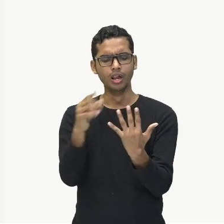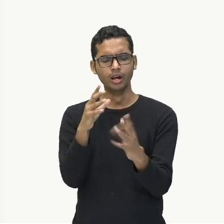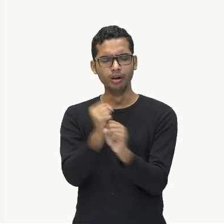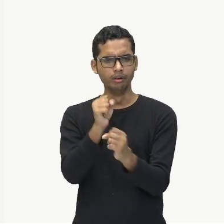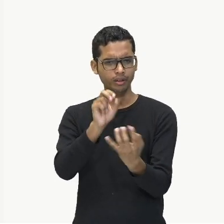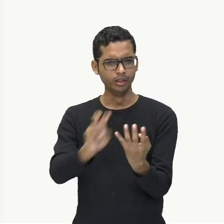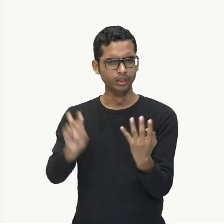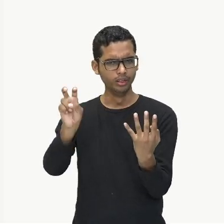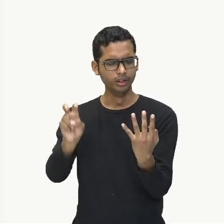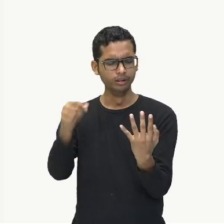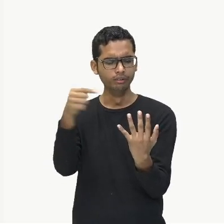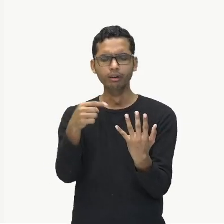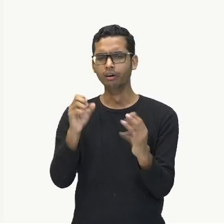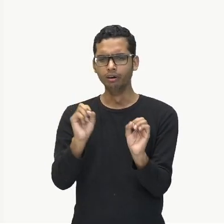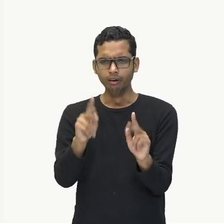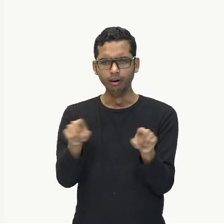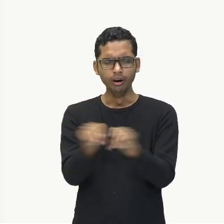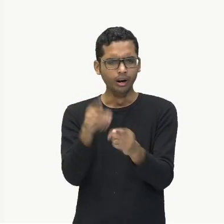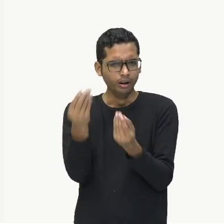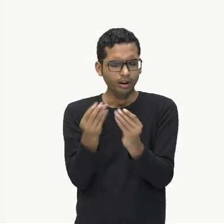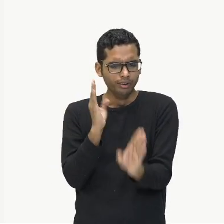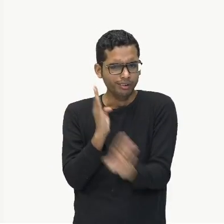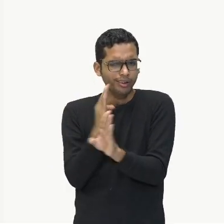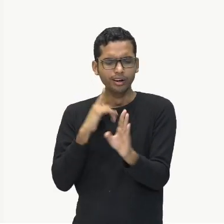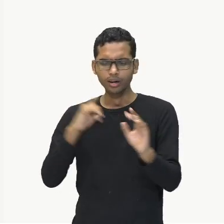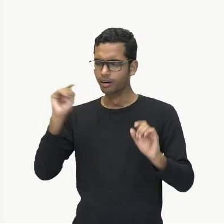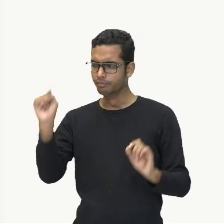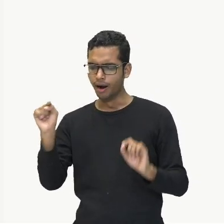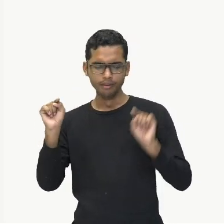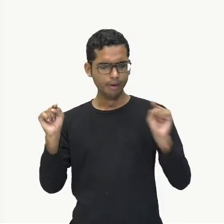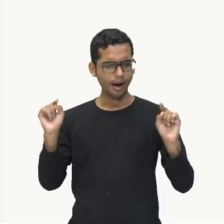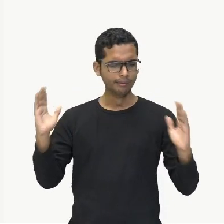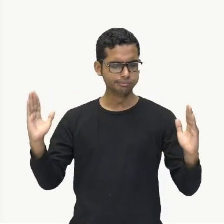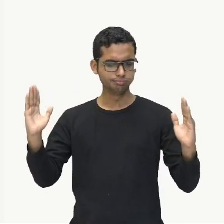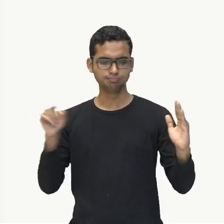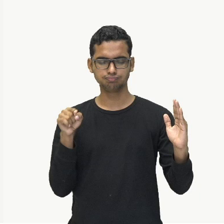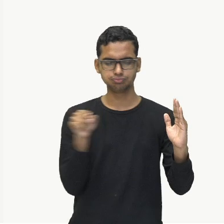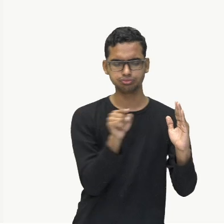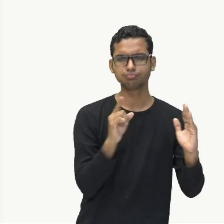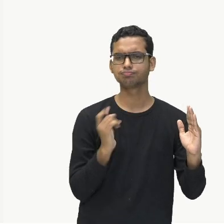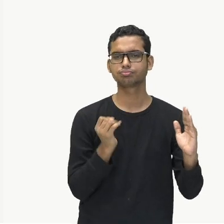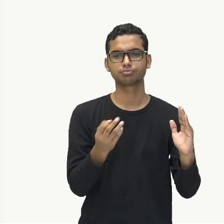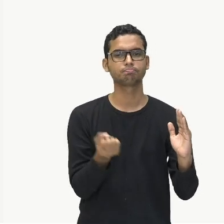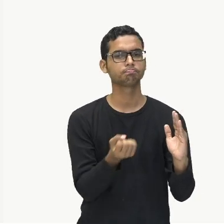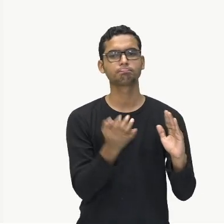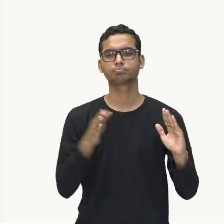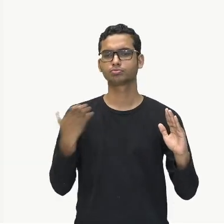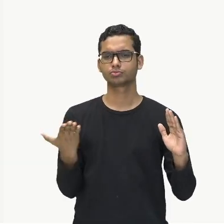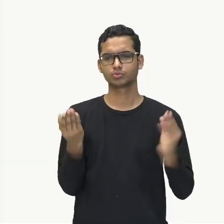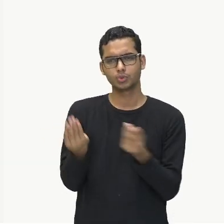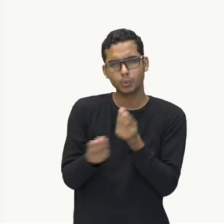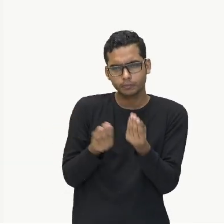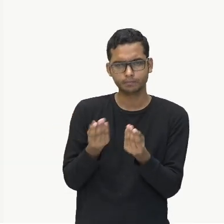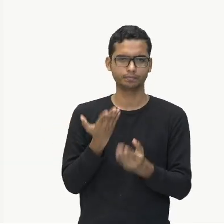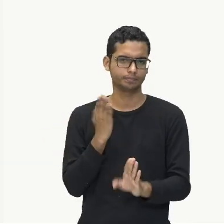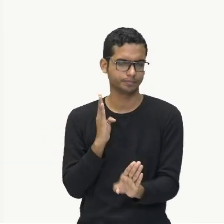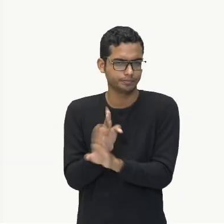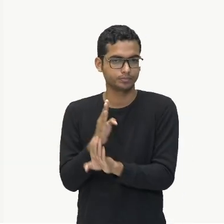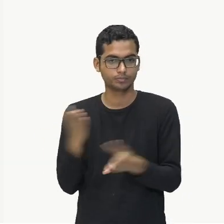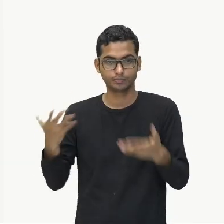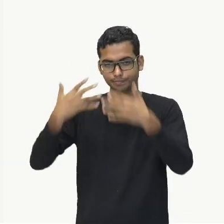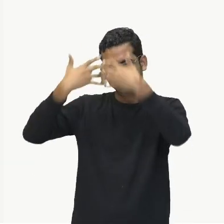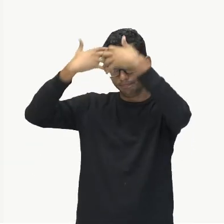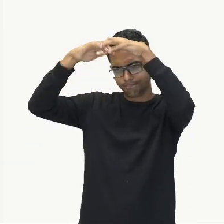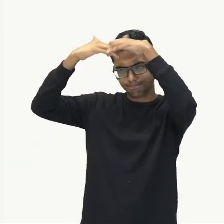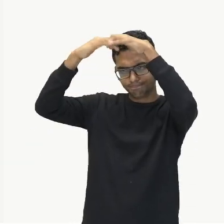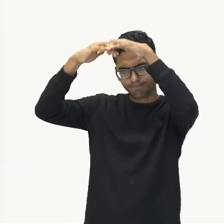termos do meio? Vamos então determinar a nossa razão. Olha como é que vai ficar,